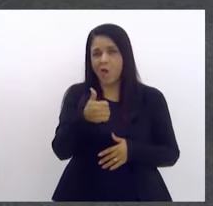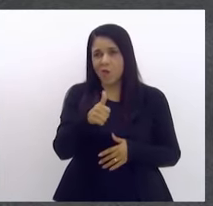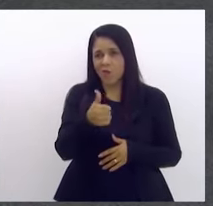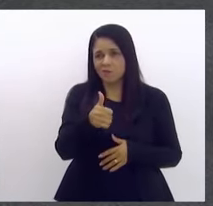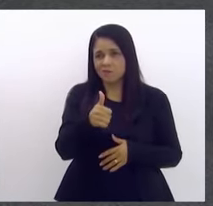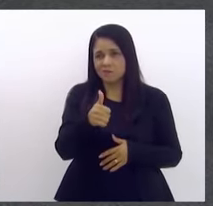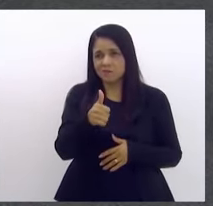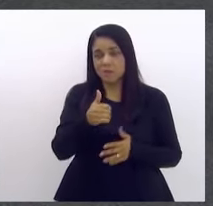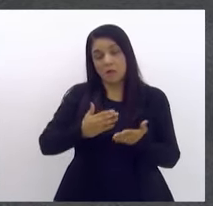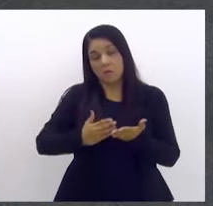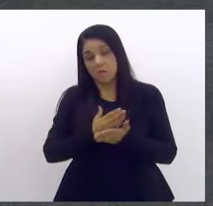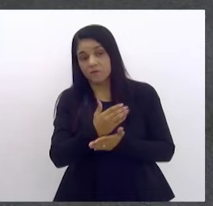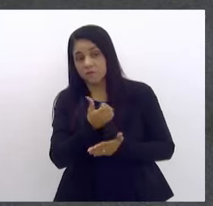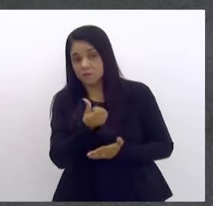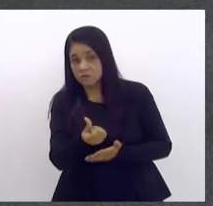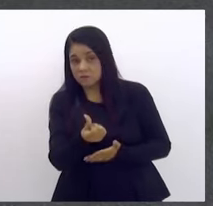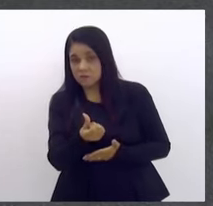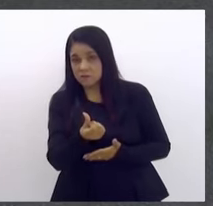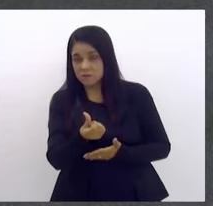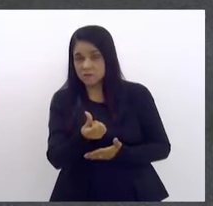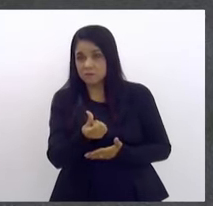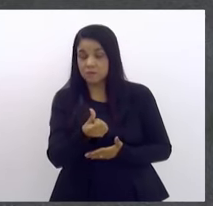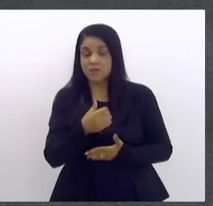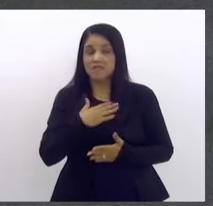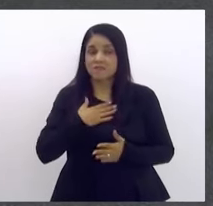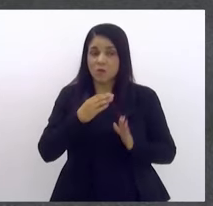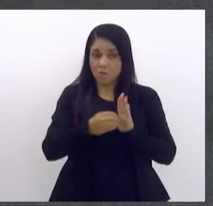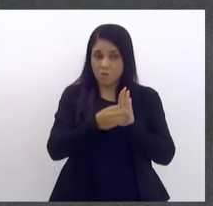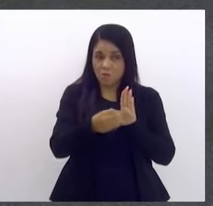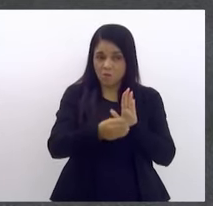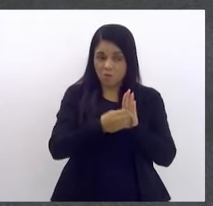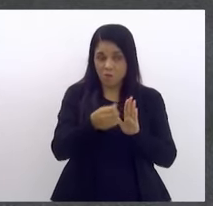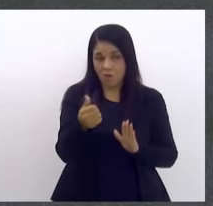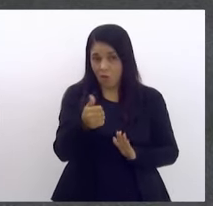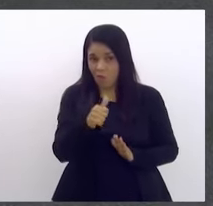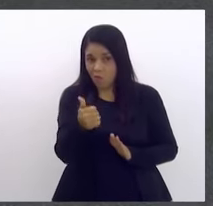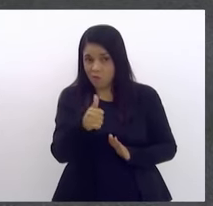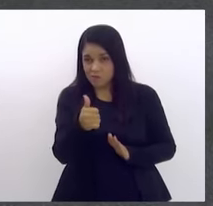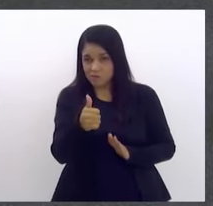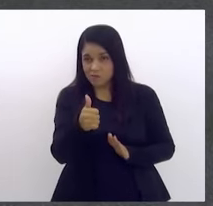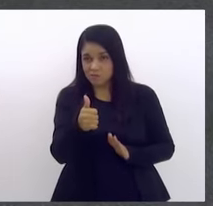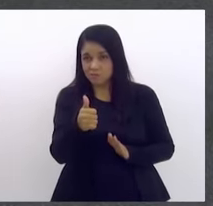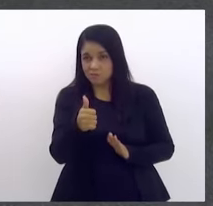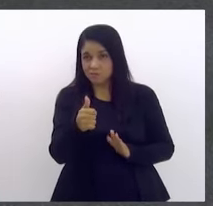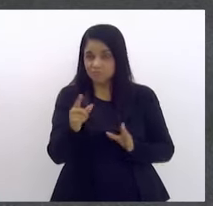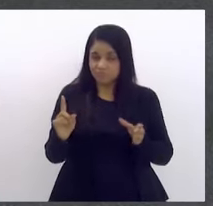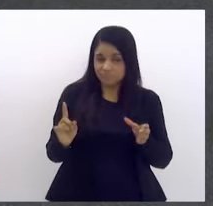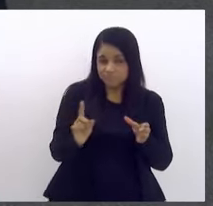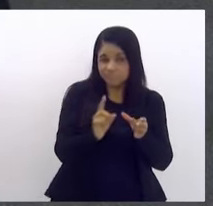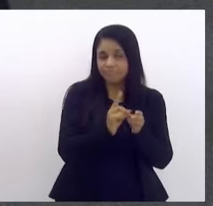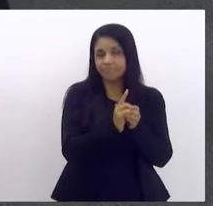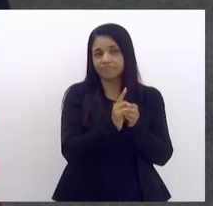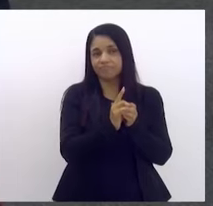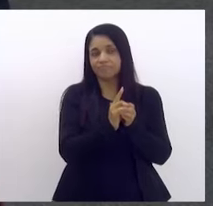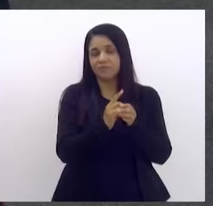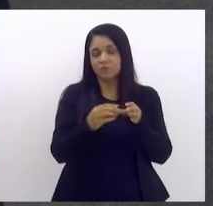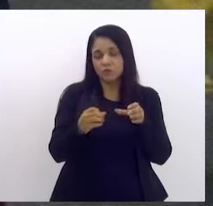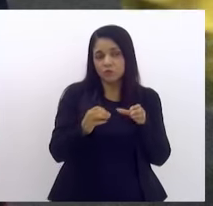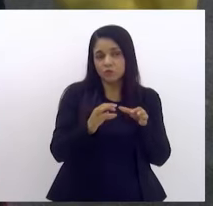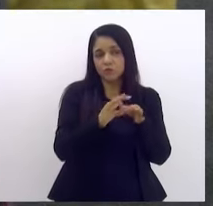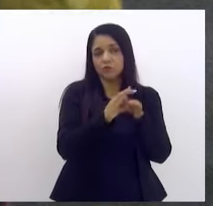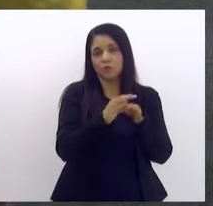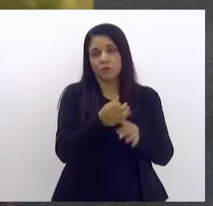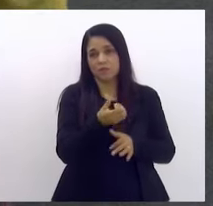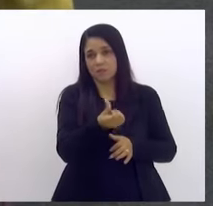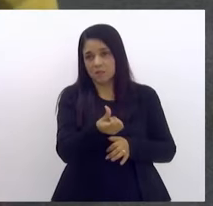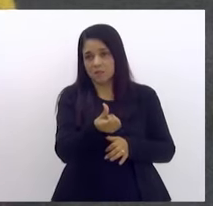da 6. Mas eu acho que a emenda 11 poderia ser aglutinada a 6, mas não é essa a